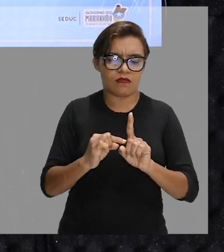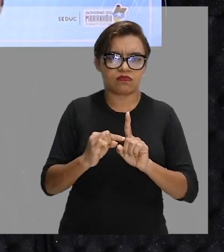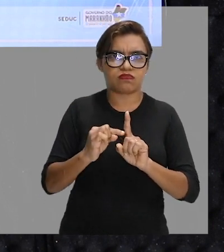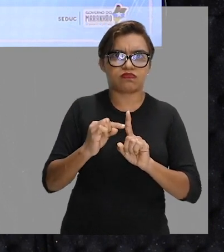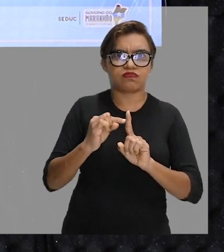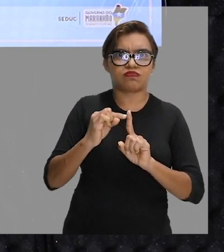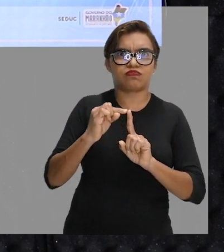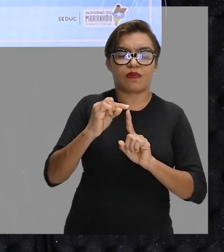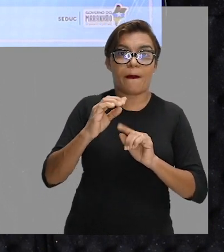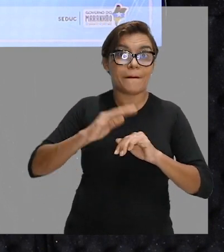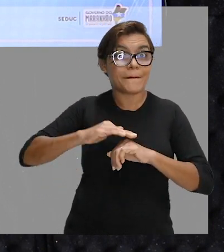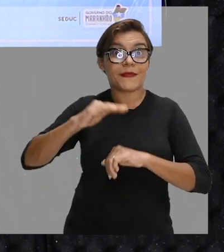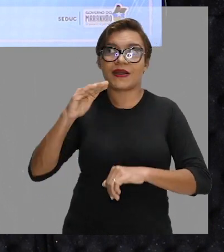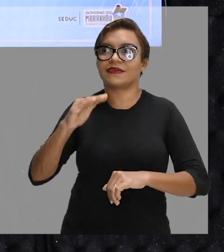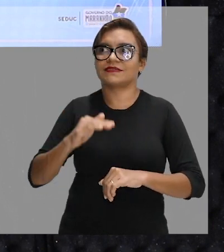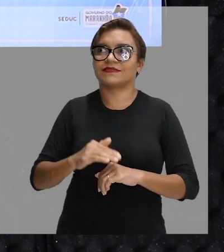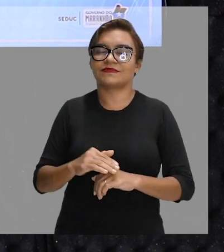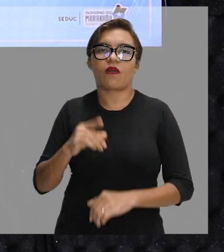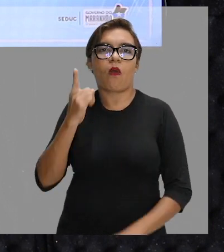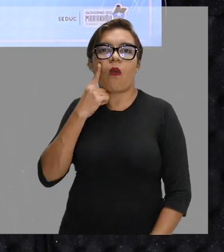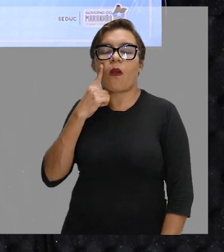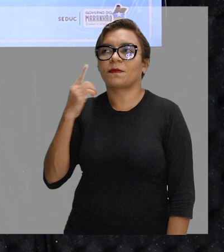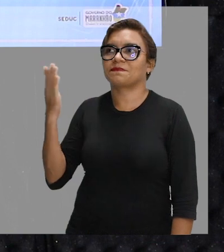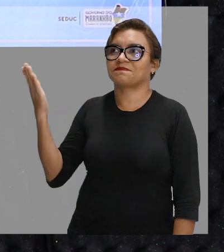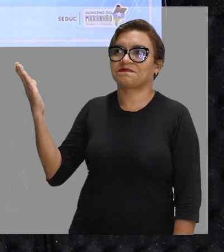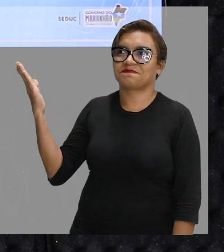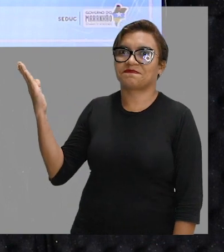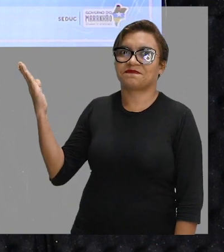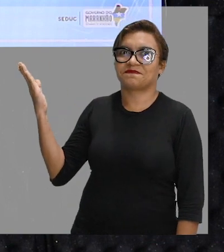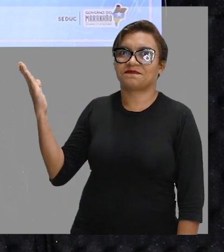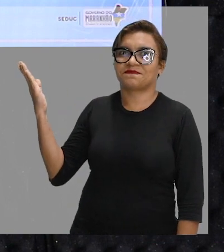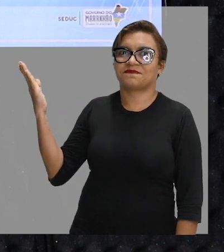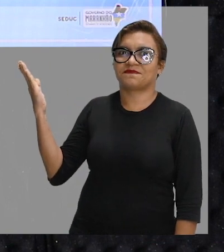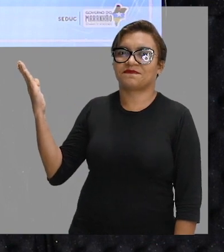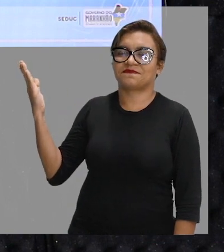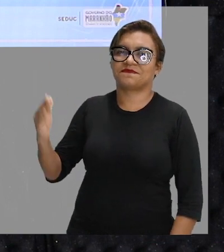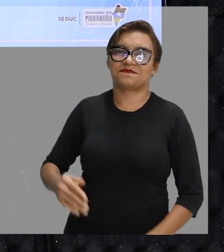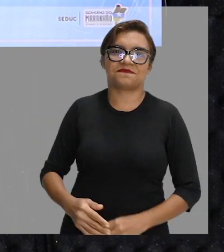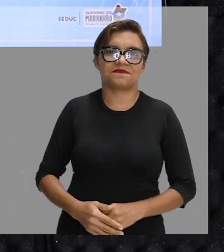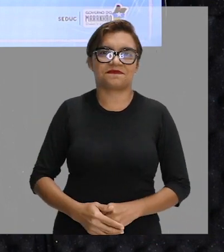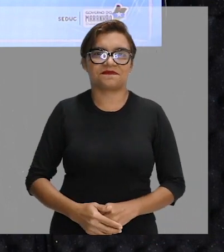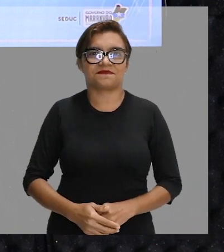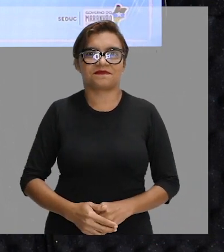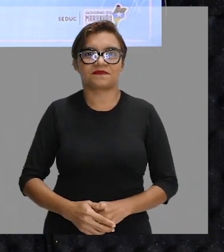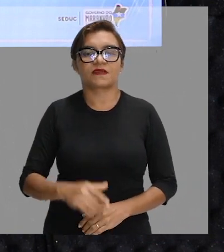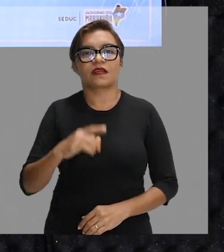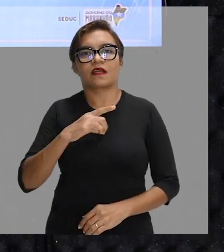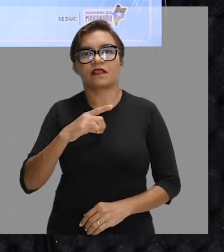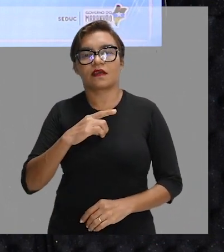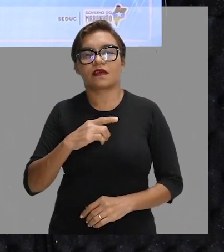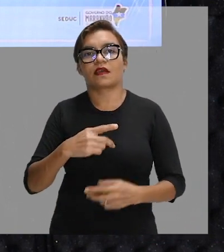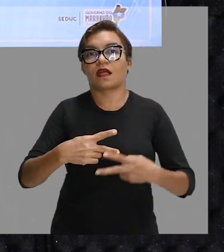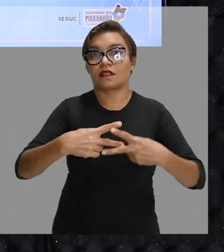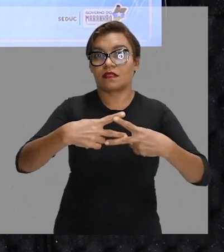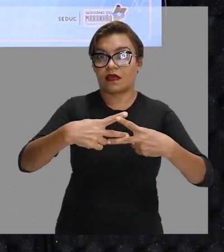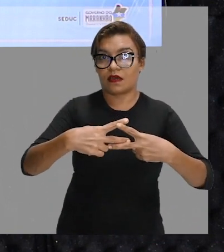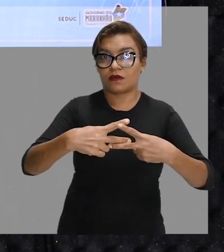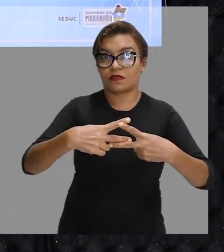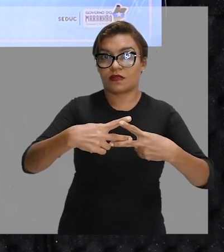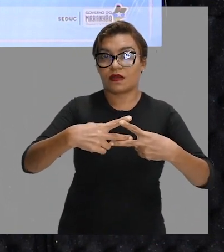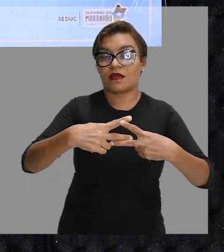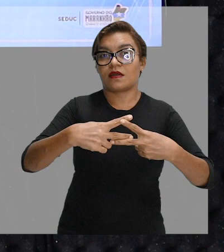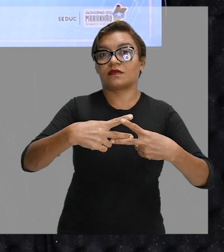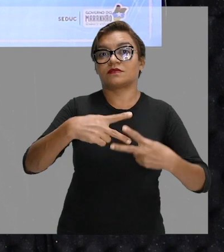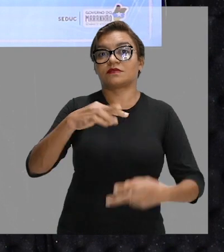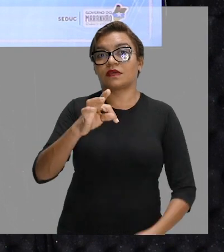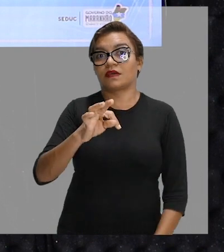de ebulição. Olha só, uma elevação na temperatura de ebulição, gerando o ΔTE. Essa